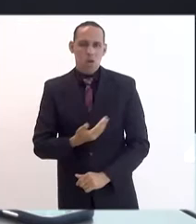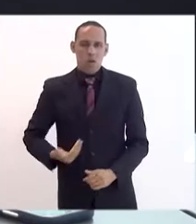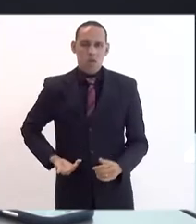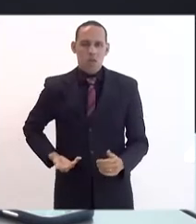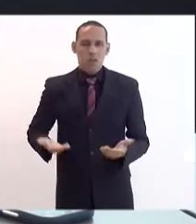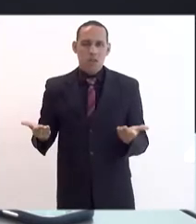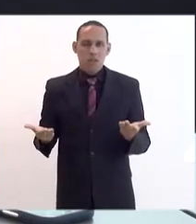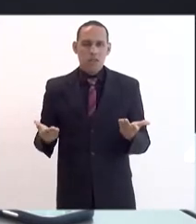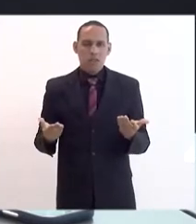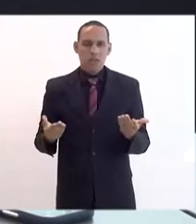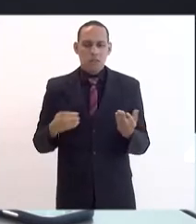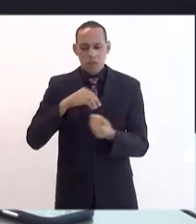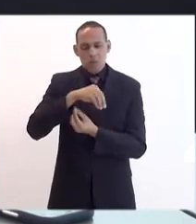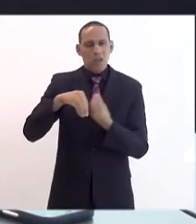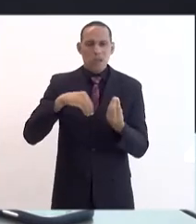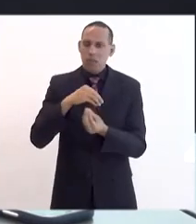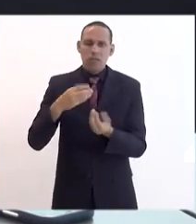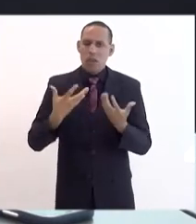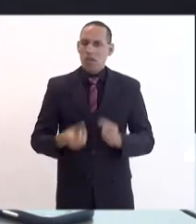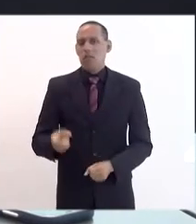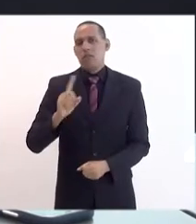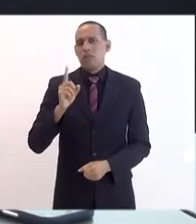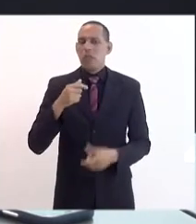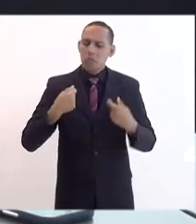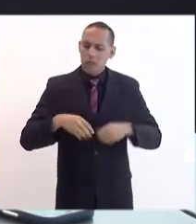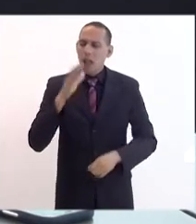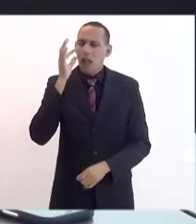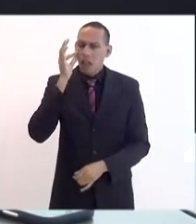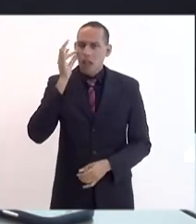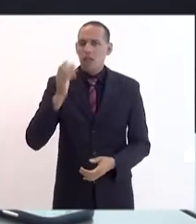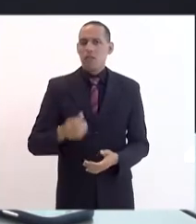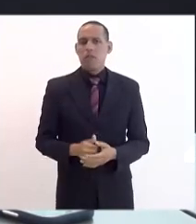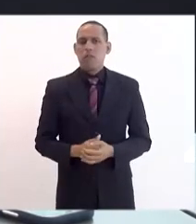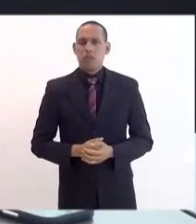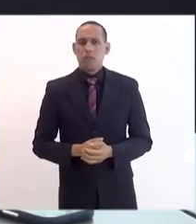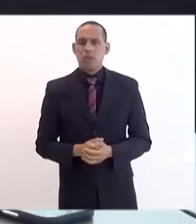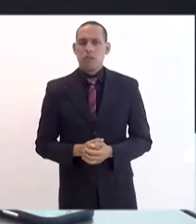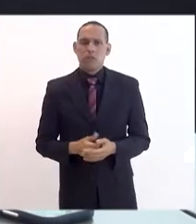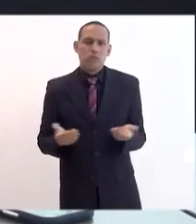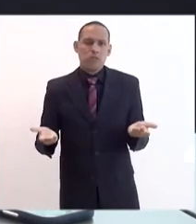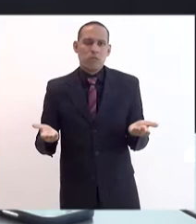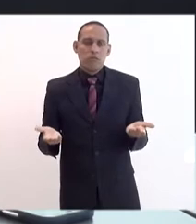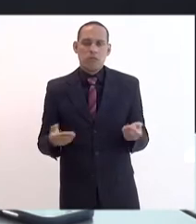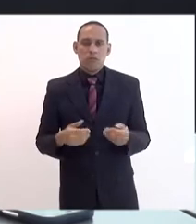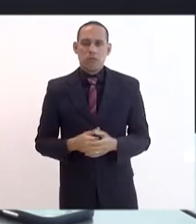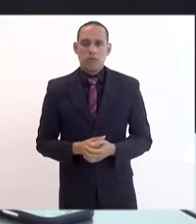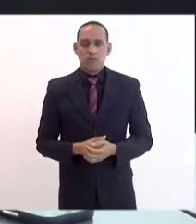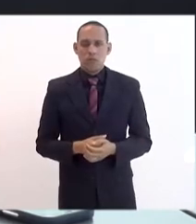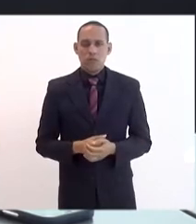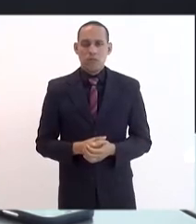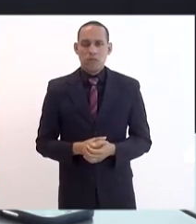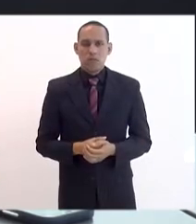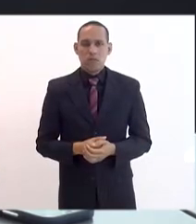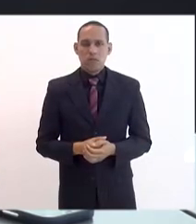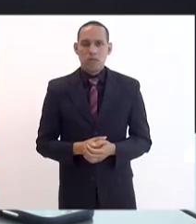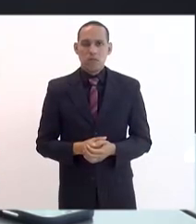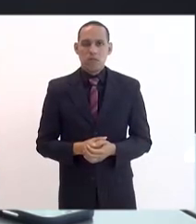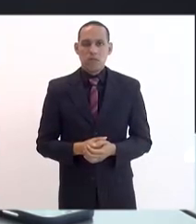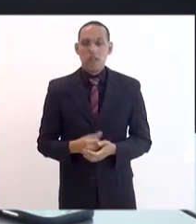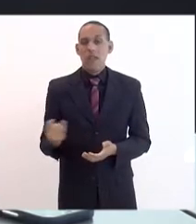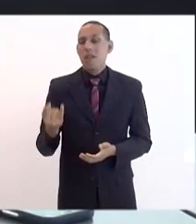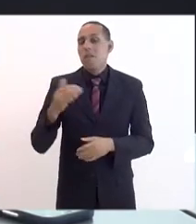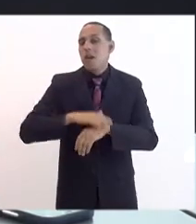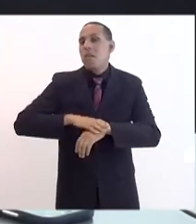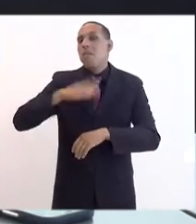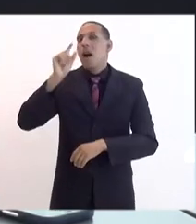com sessão híbrida. Tem que ser presencial. Pô. Tem. Então, o que tem de mais importante